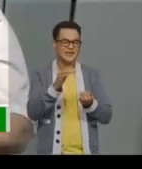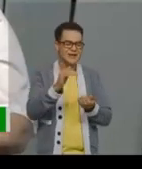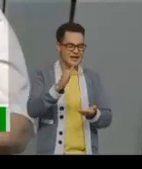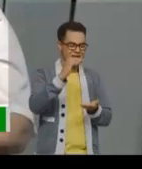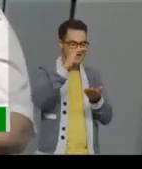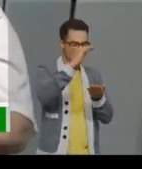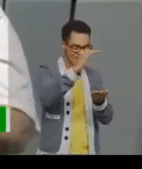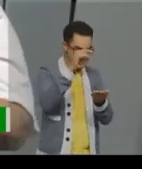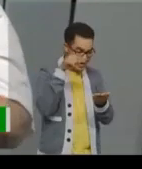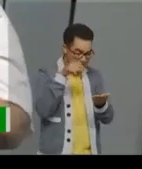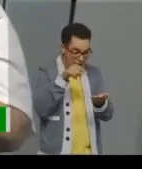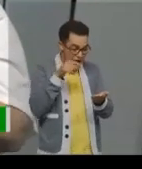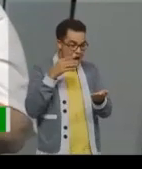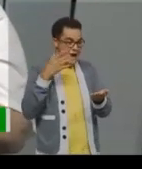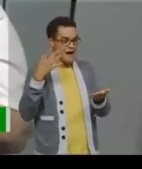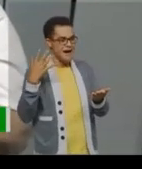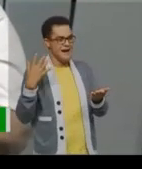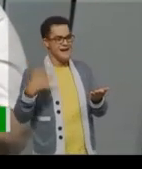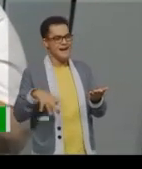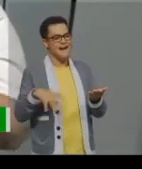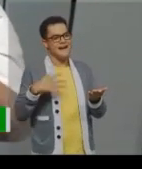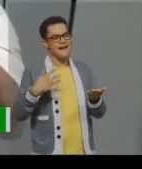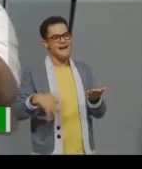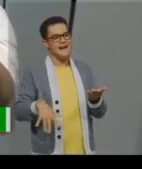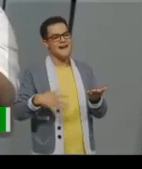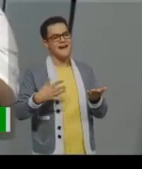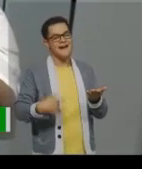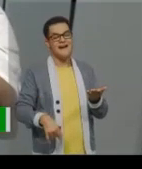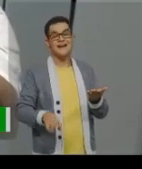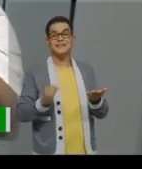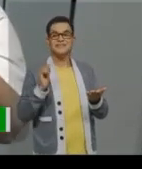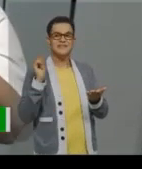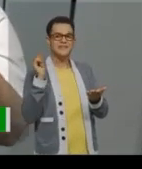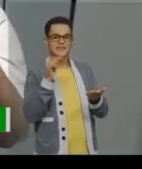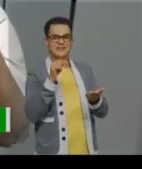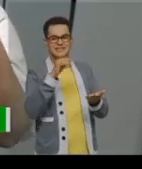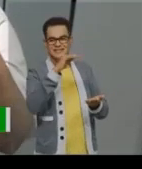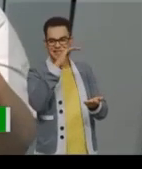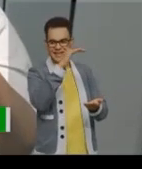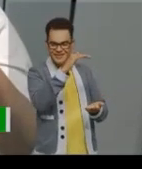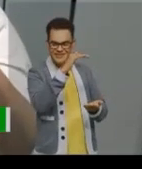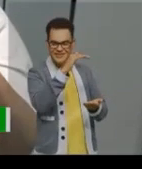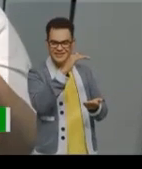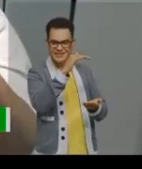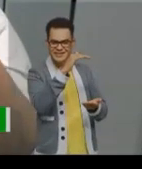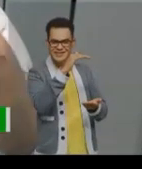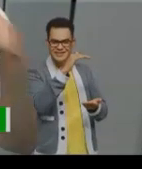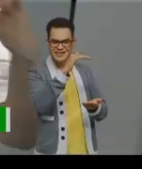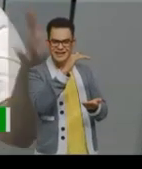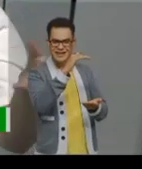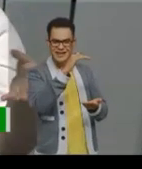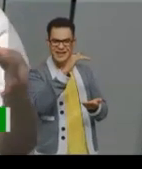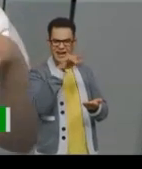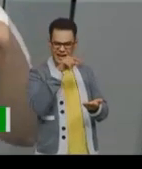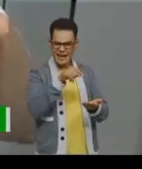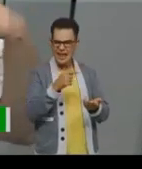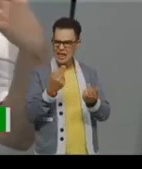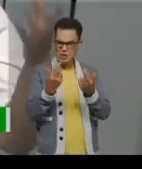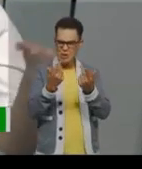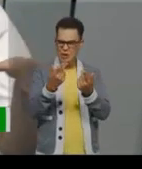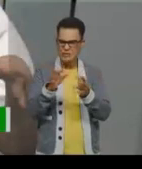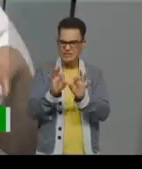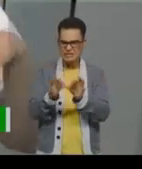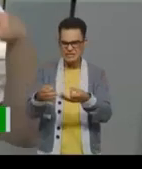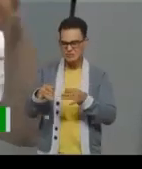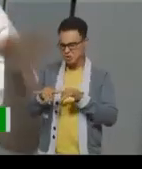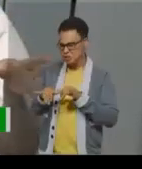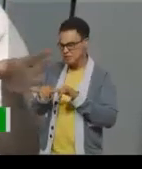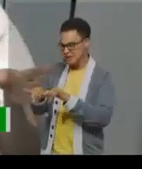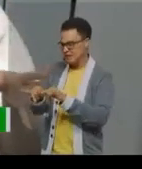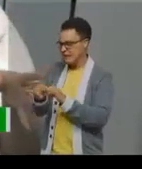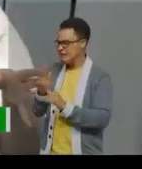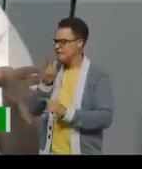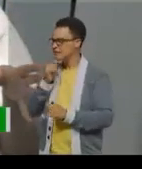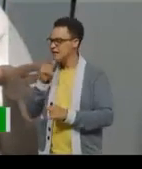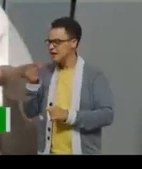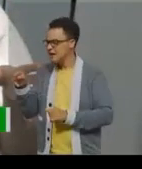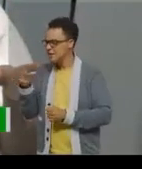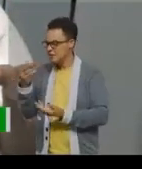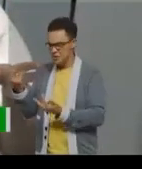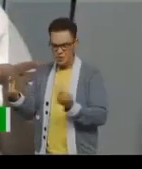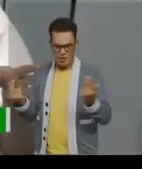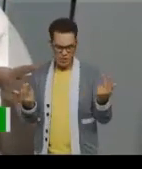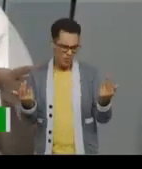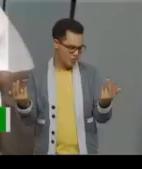família. Essa garrafinha que foi te dada de presente, ela tem o mesmo valor daquela que você simplesmente comprou pela